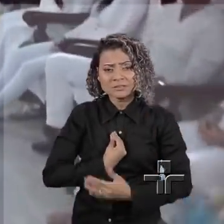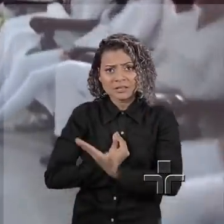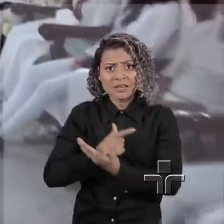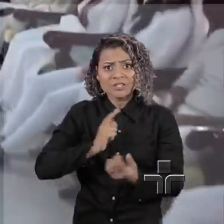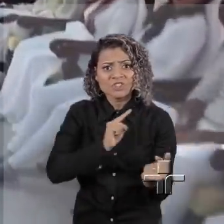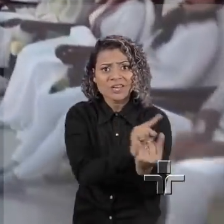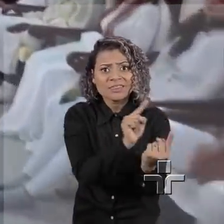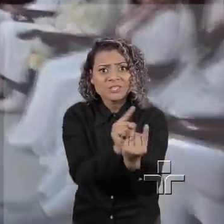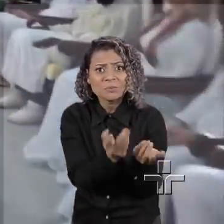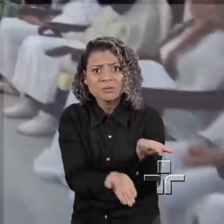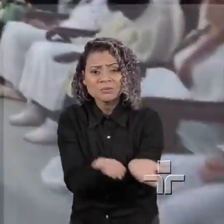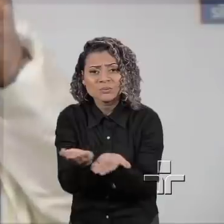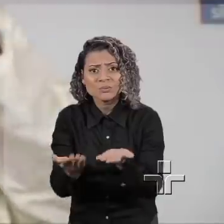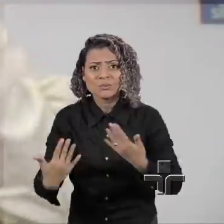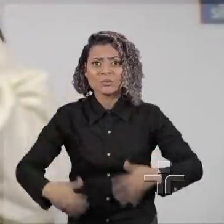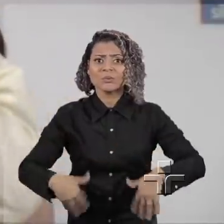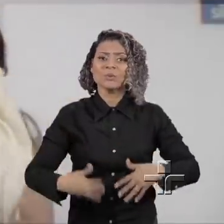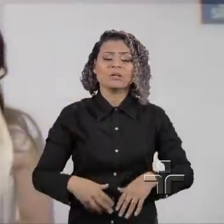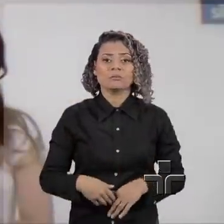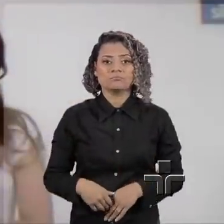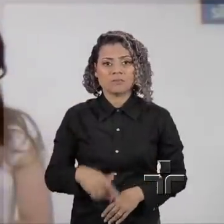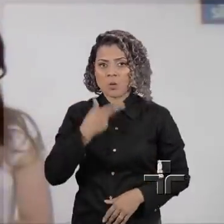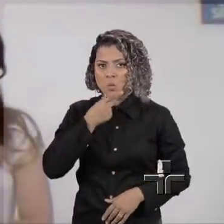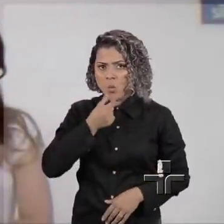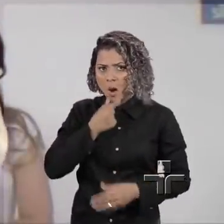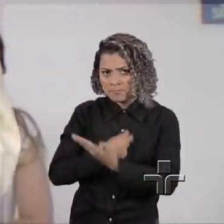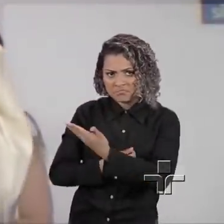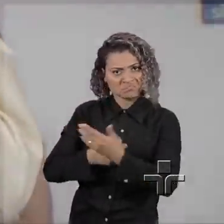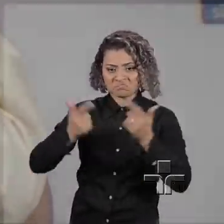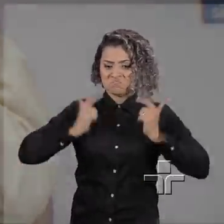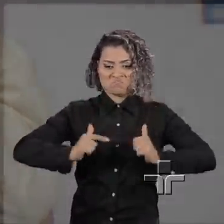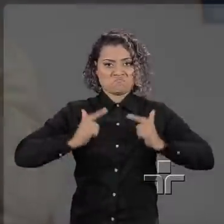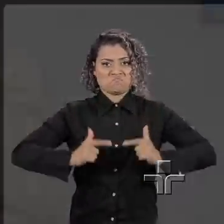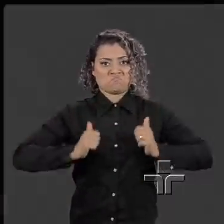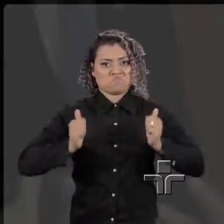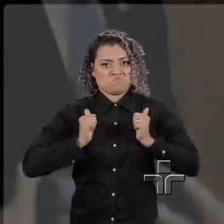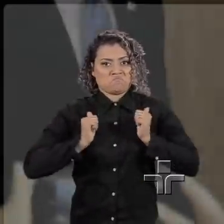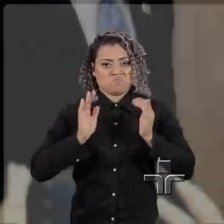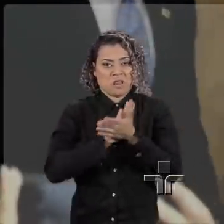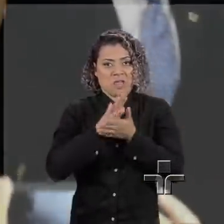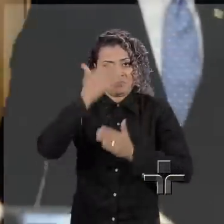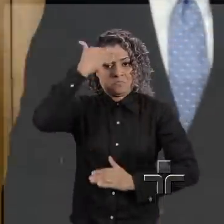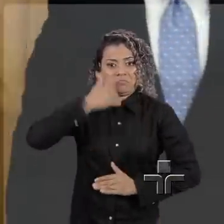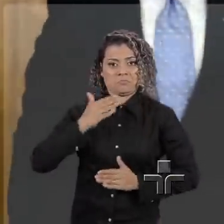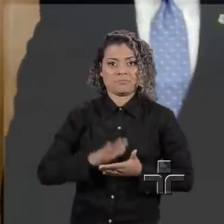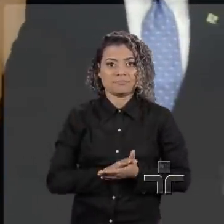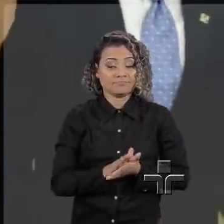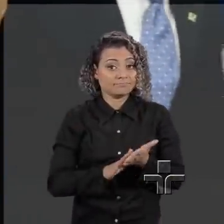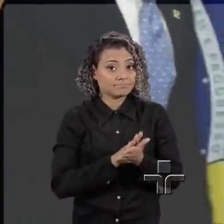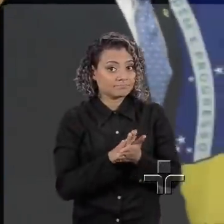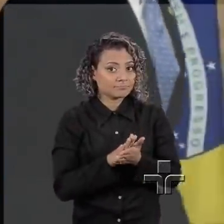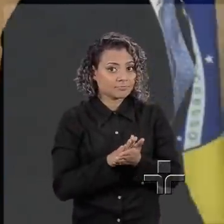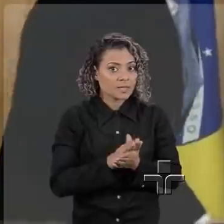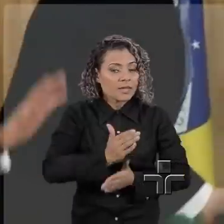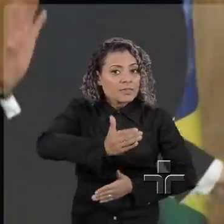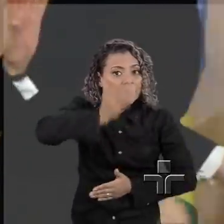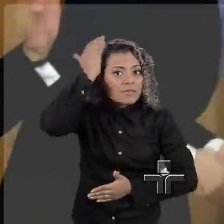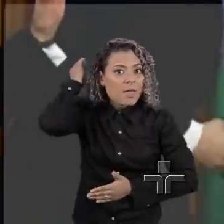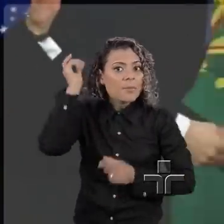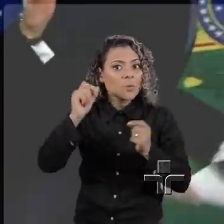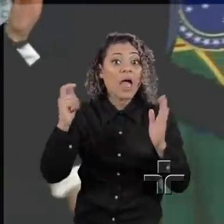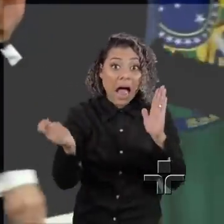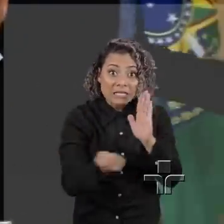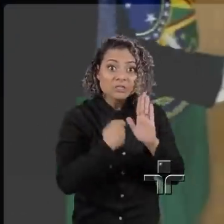os atendimentos espirituais. Ele nega as acusações. Fim do impasse. O presidente Michel Temer